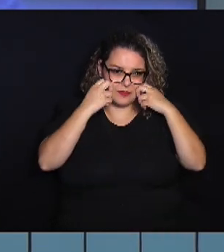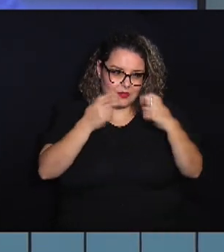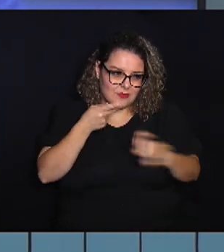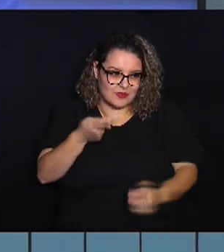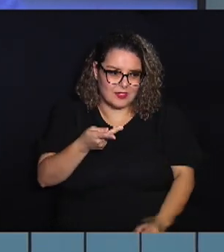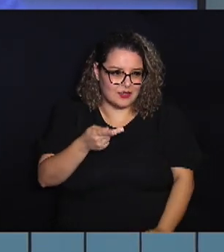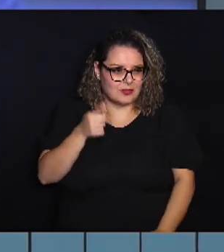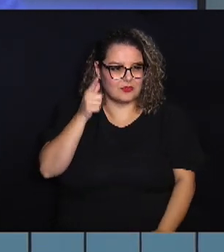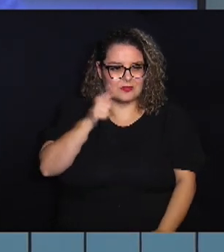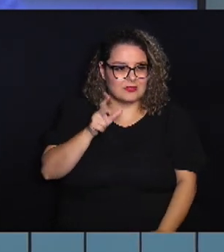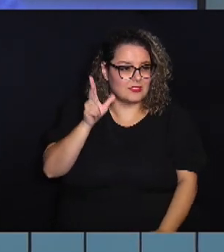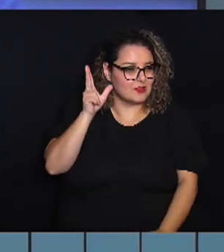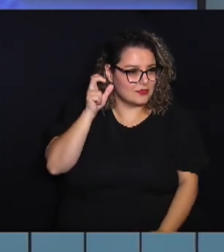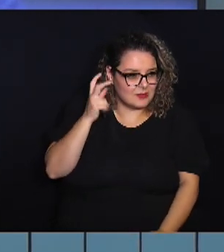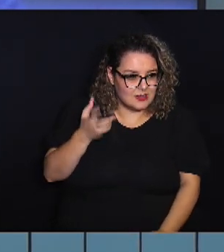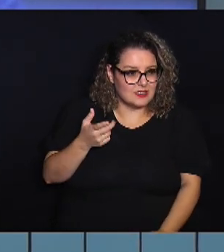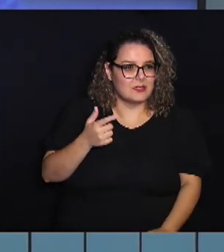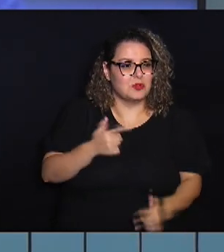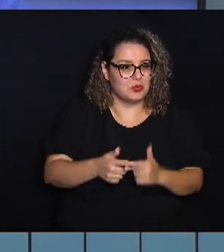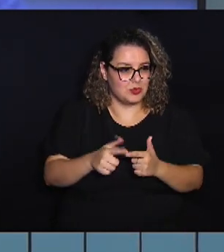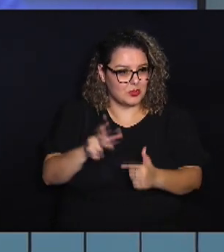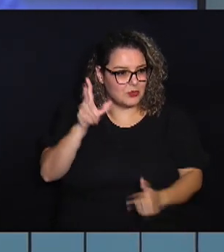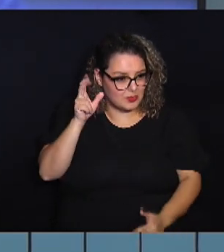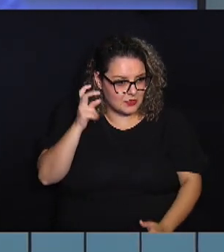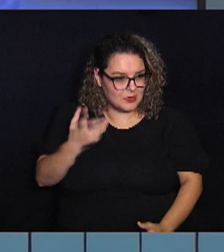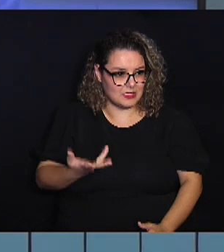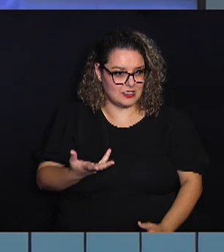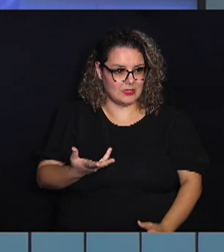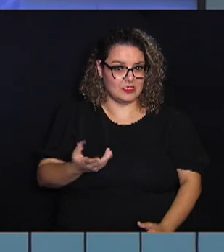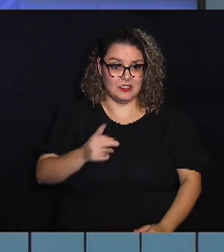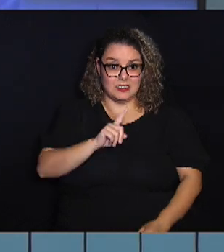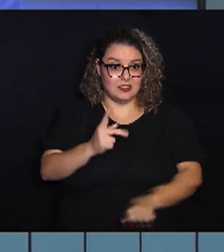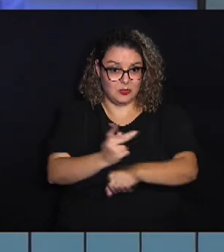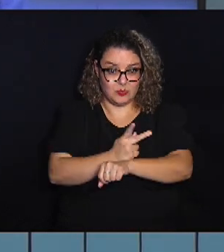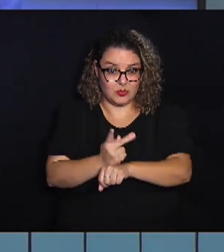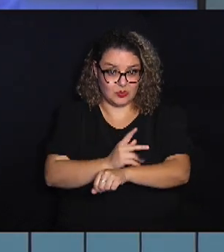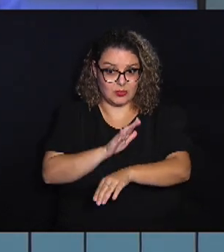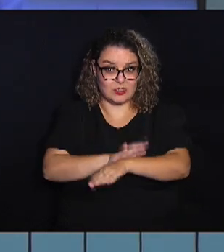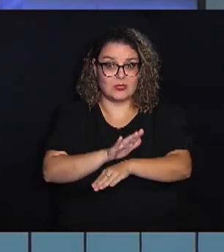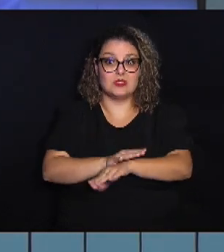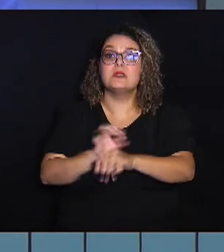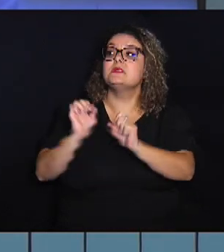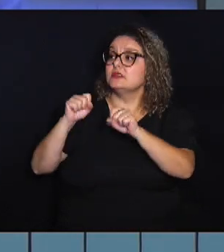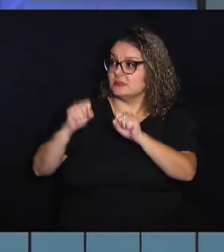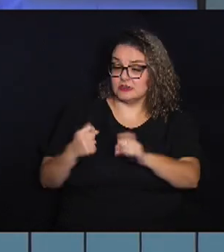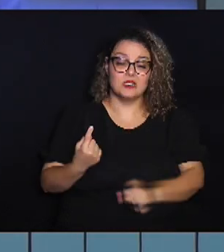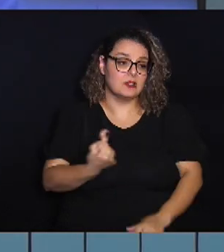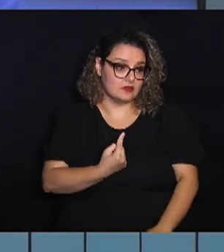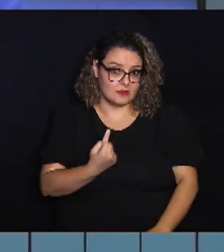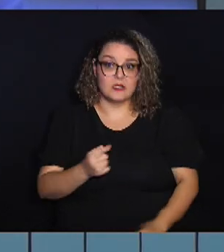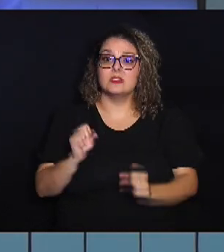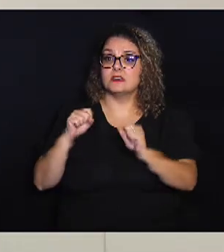está ouvindo, que está com algum problema de audição, não procura ajuda e aí fica se isolando, né?